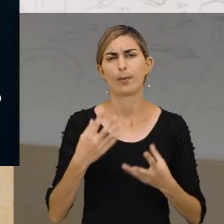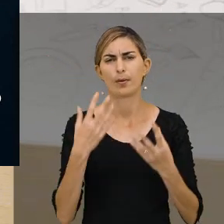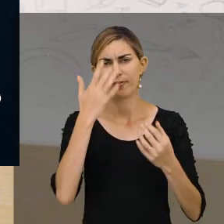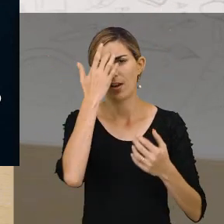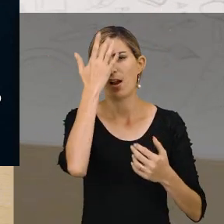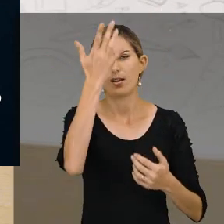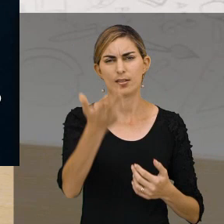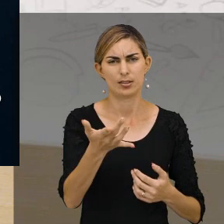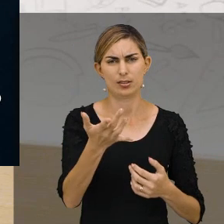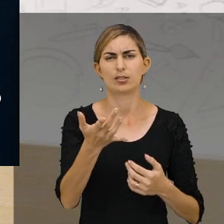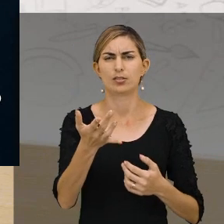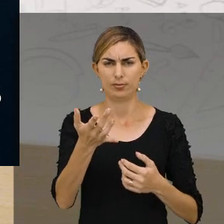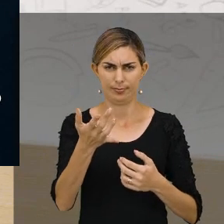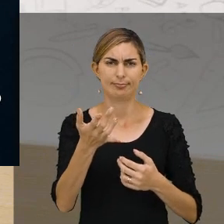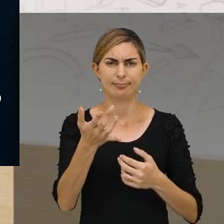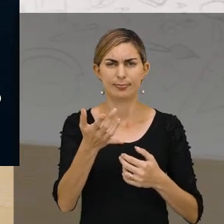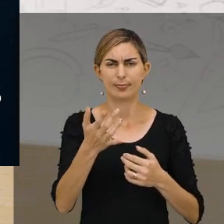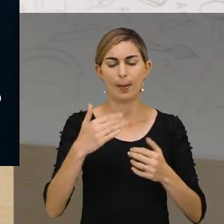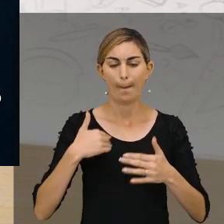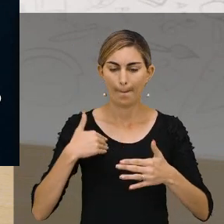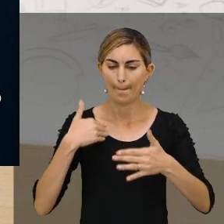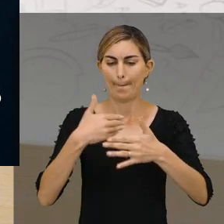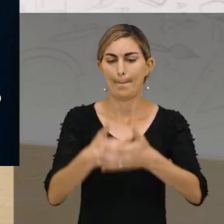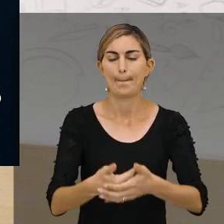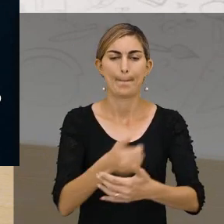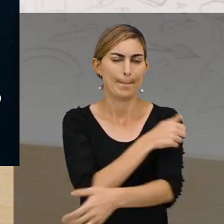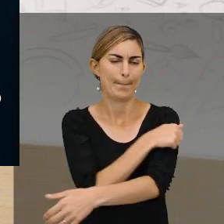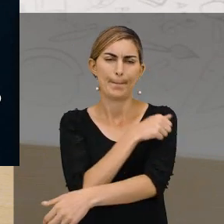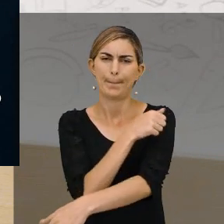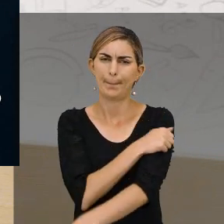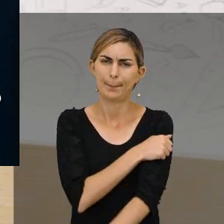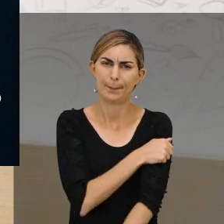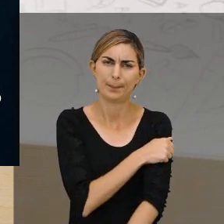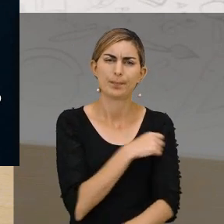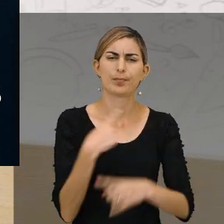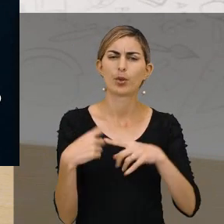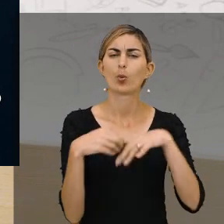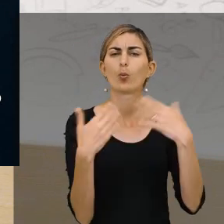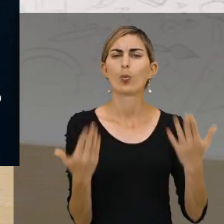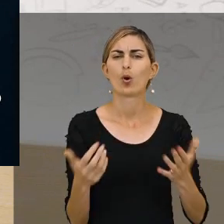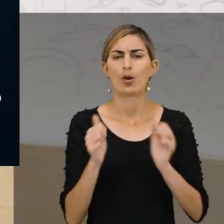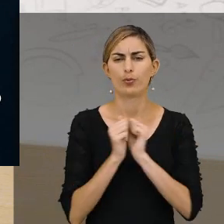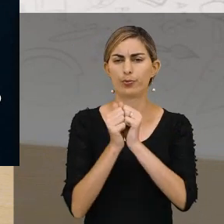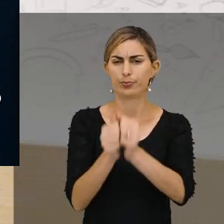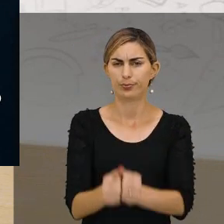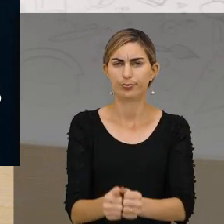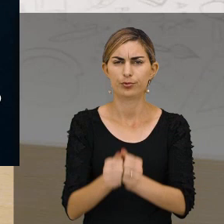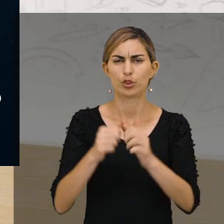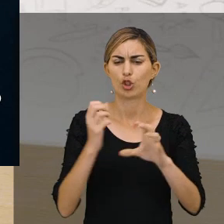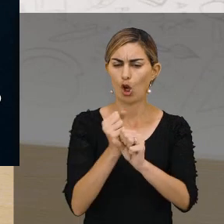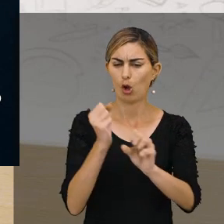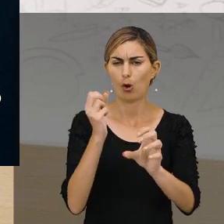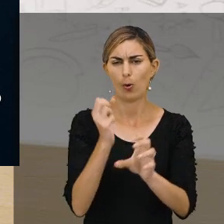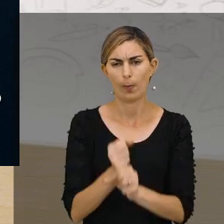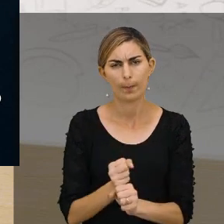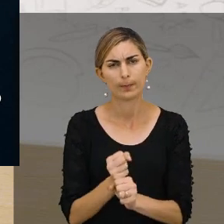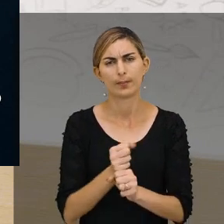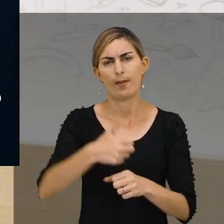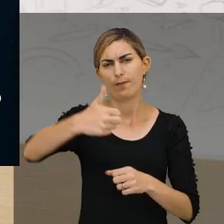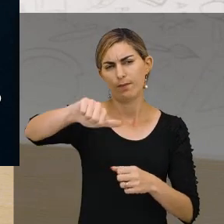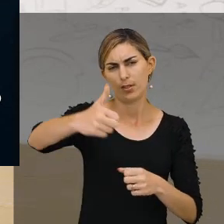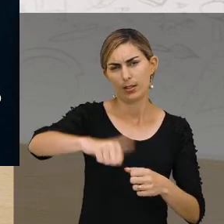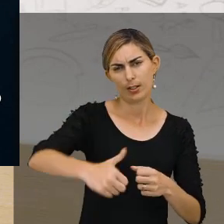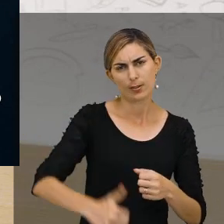ficou muito mais fácil gerir o acompanhamento dos alunos. E quais são esses acompanhamentos? As notas dele,